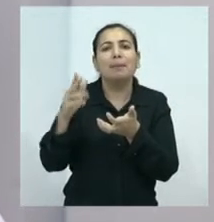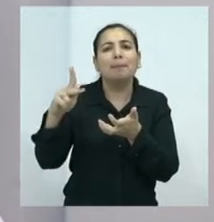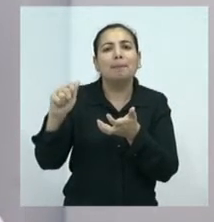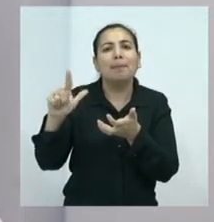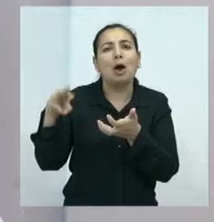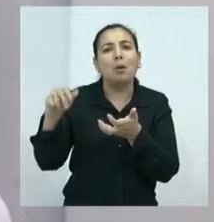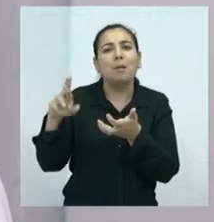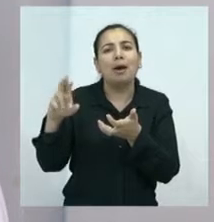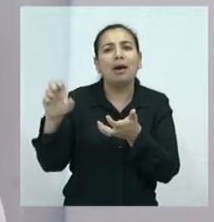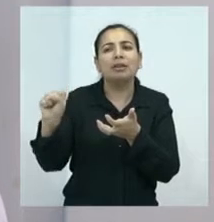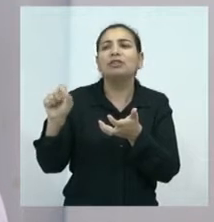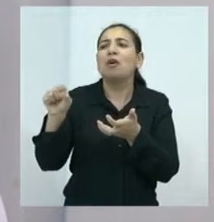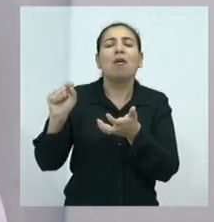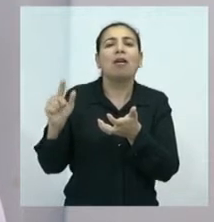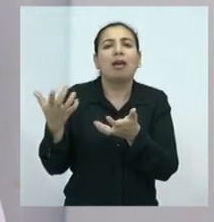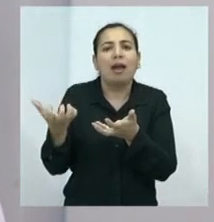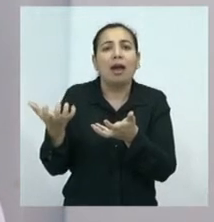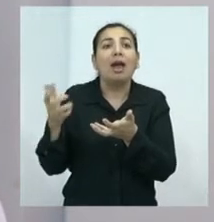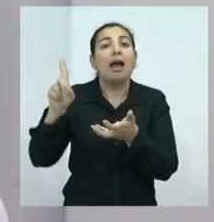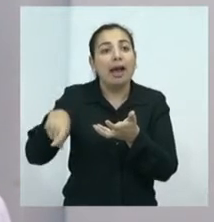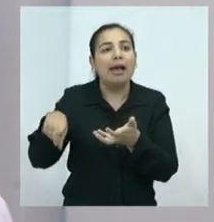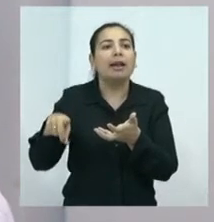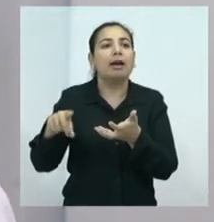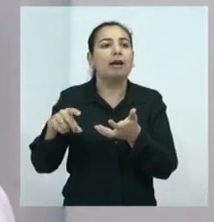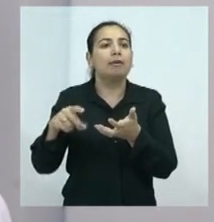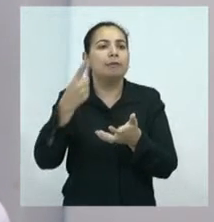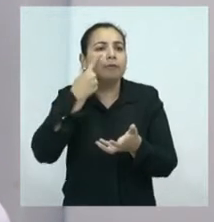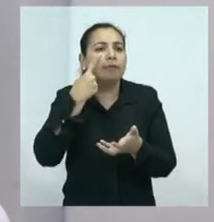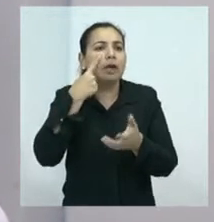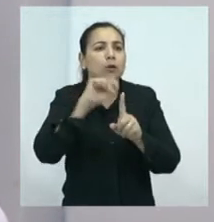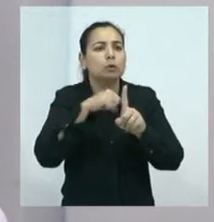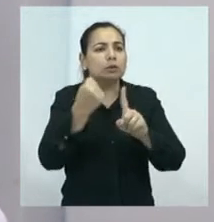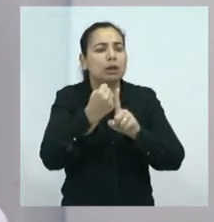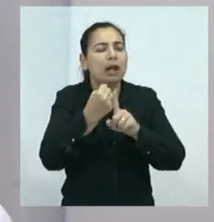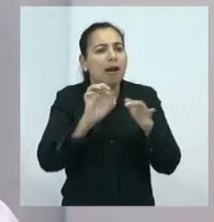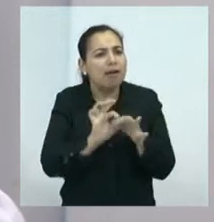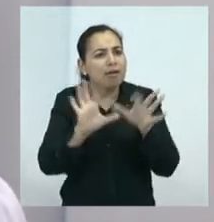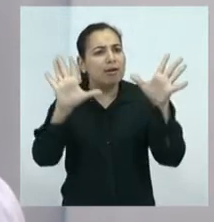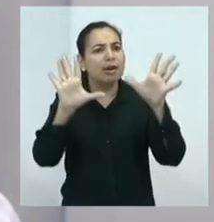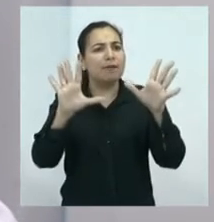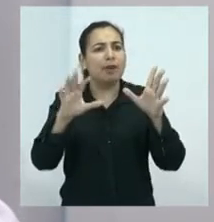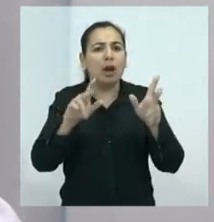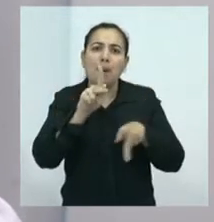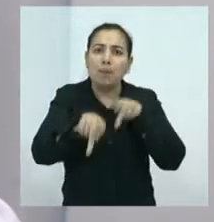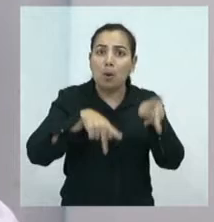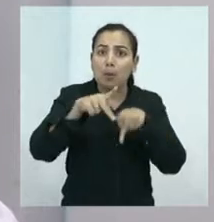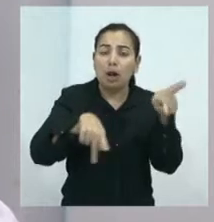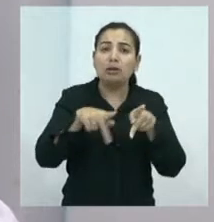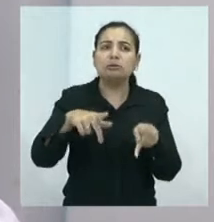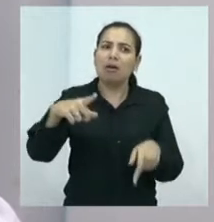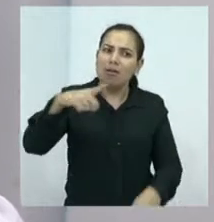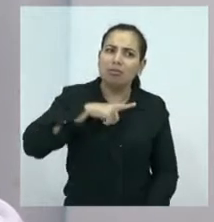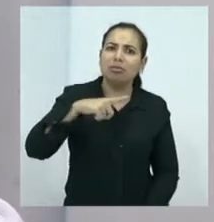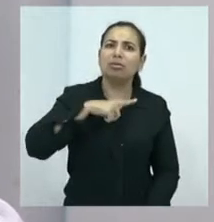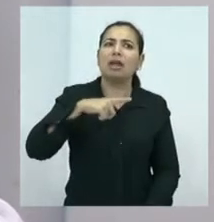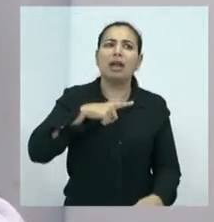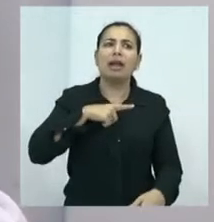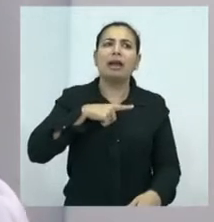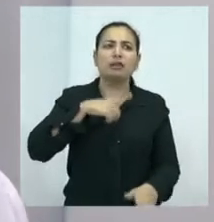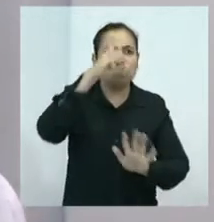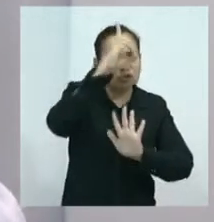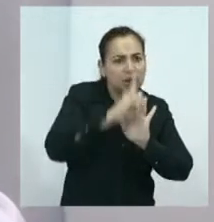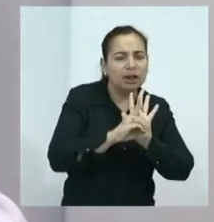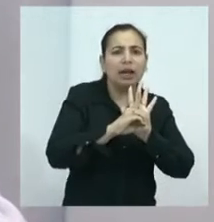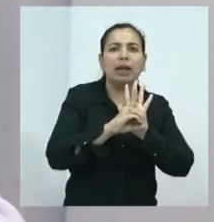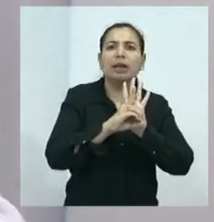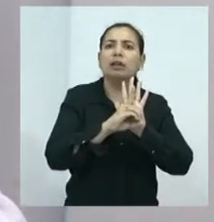objetivo dele, era construir uma sociedade livre, onde a população pudesse ter o direito à liberdade e